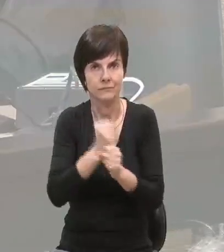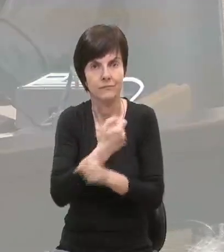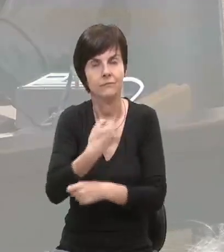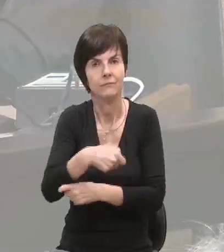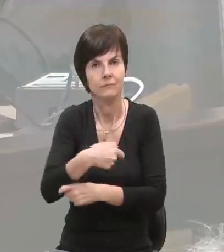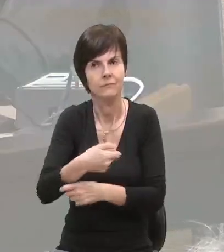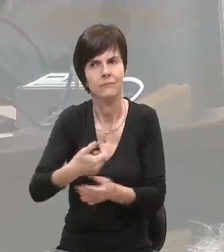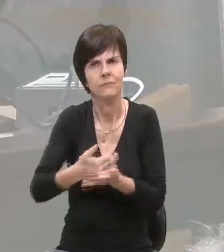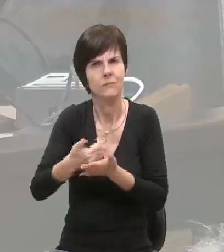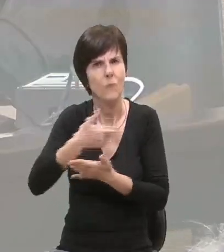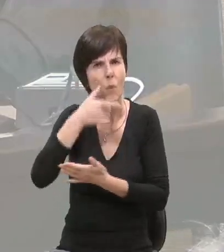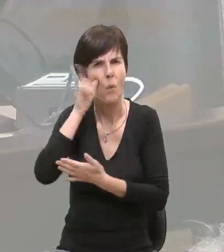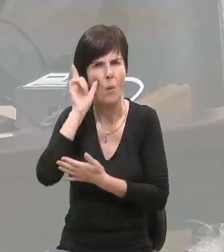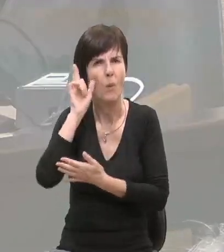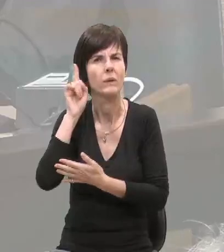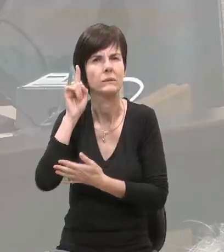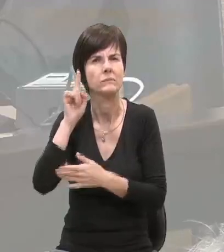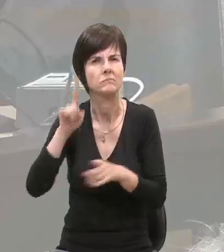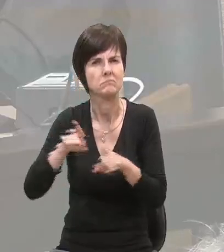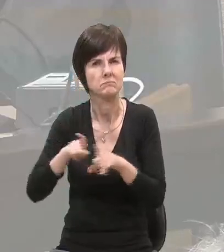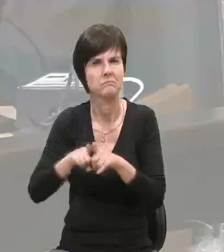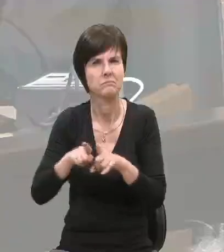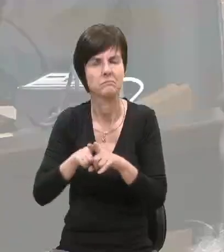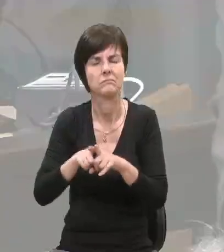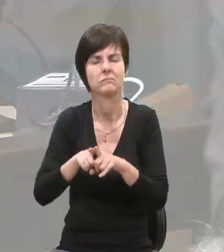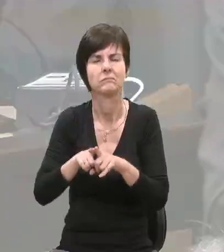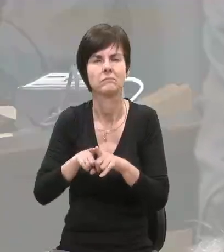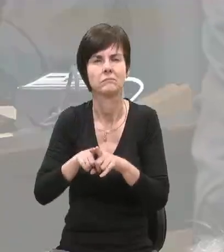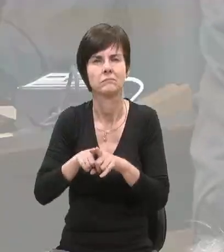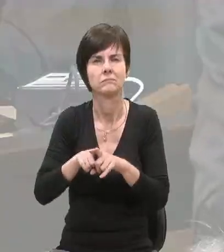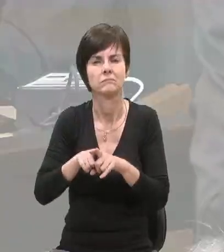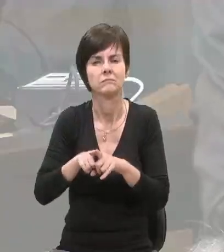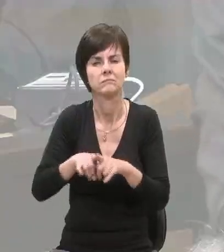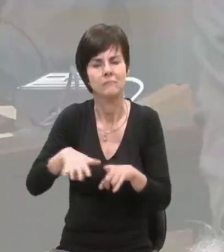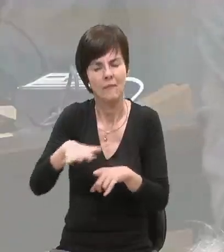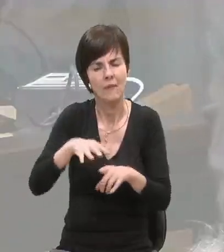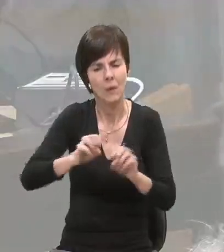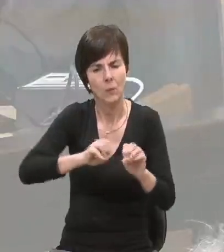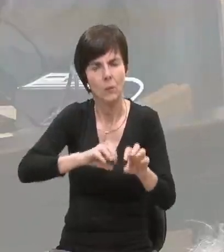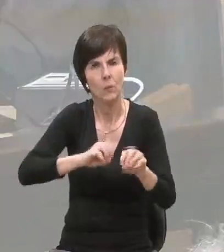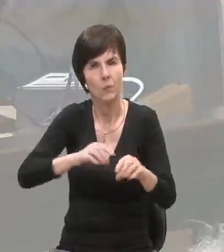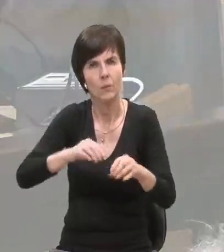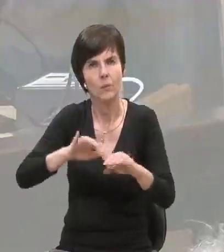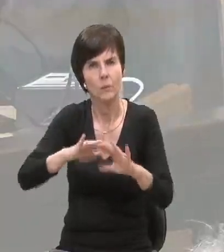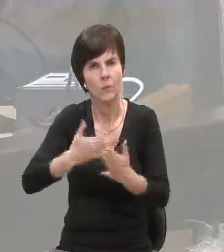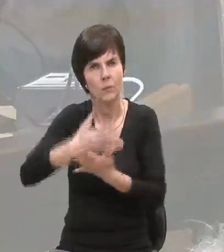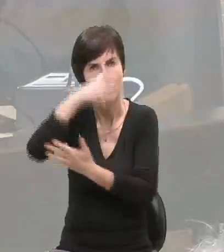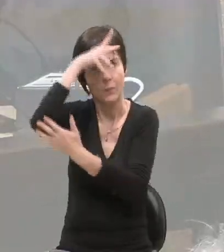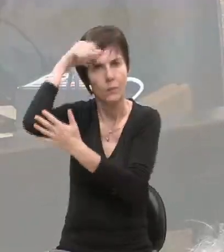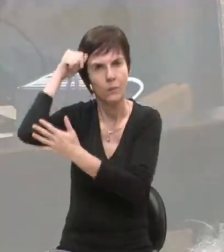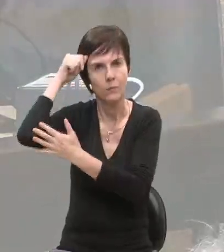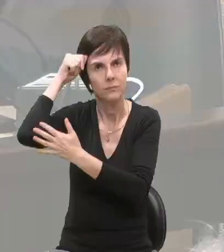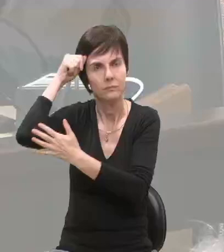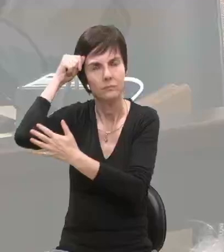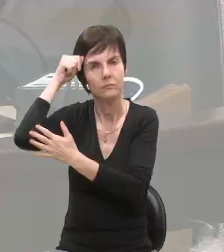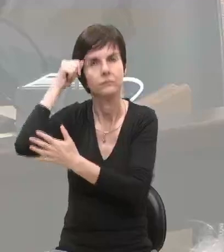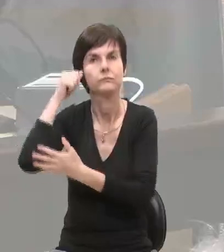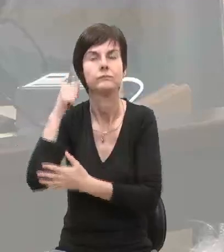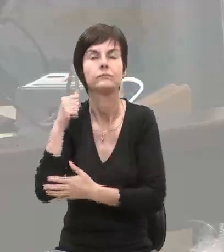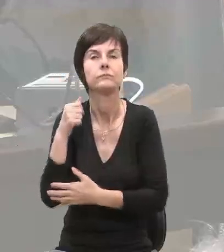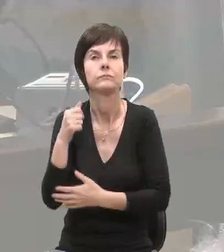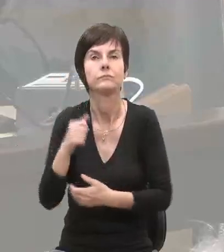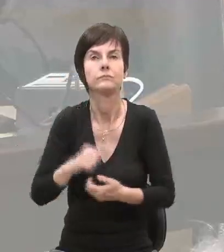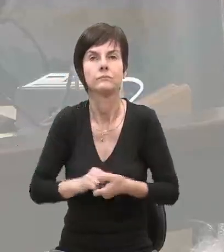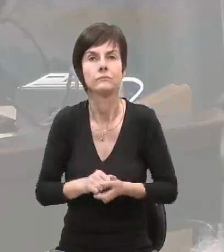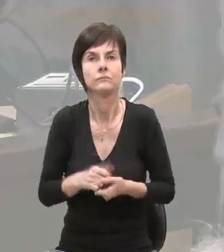começou ontem também uma situação modulada na educação de uma escola no município, e isso vereador Bressan, algo